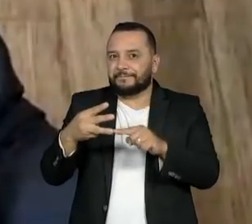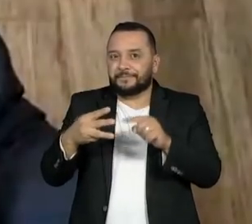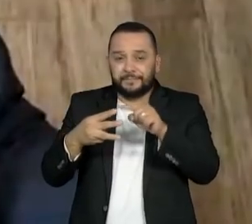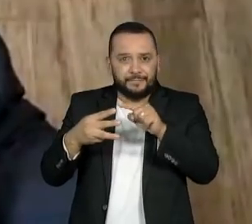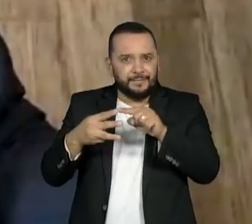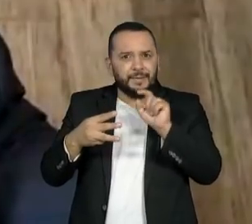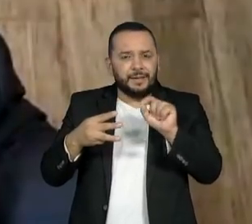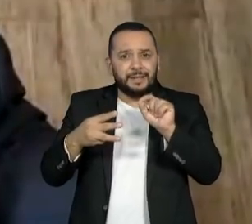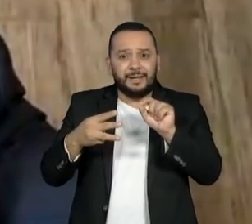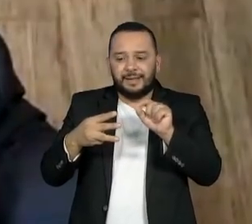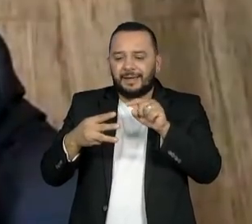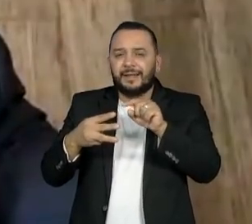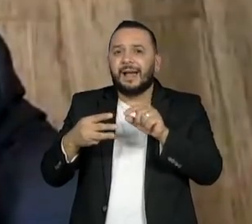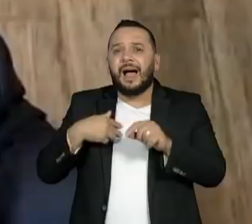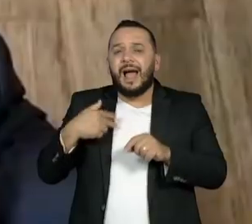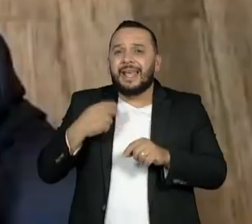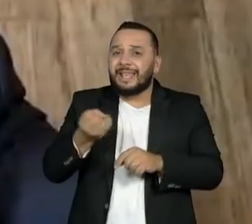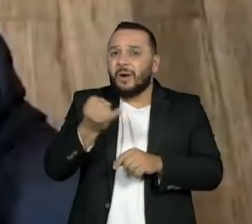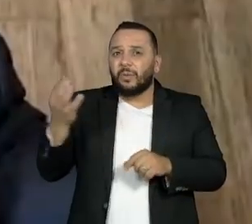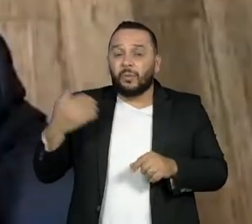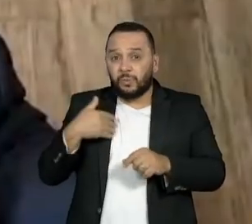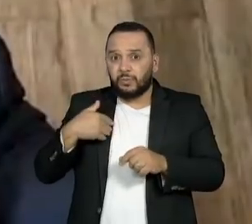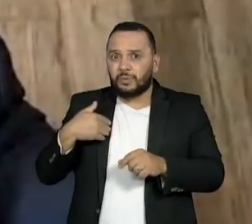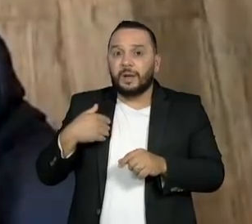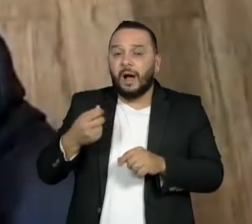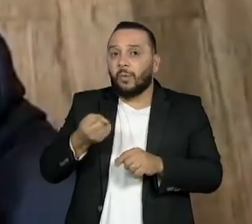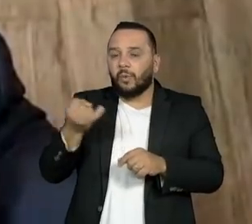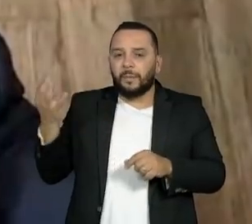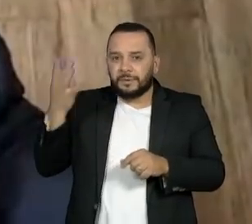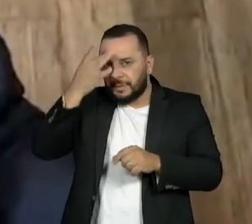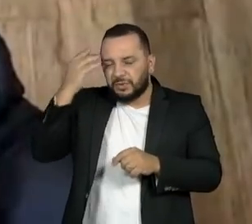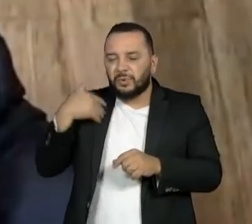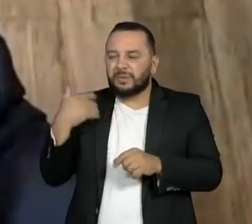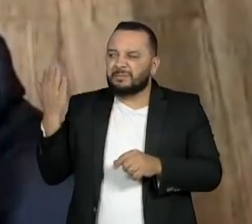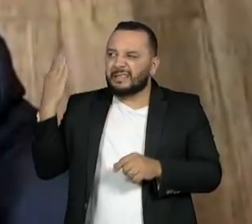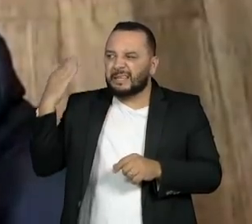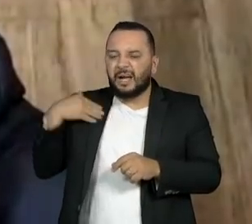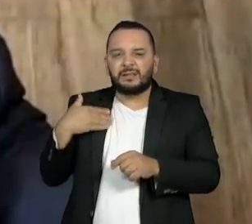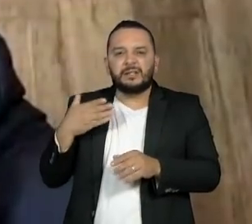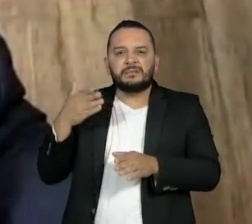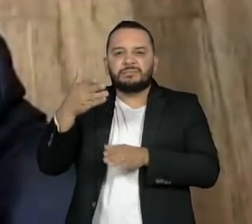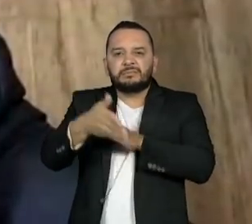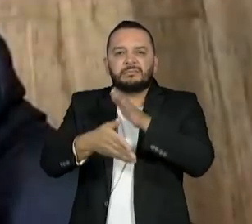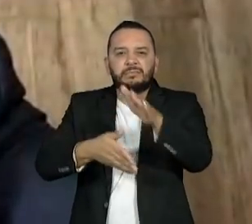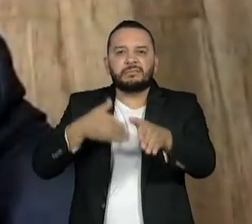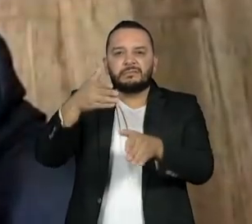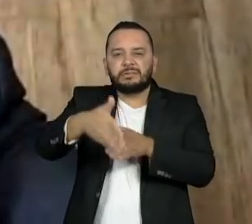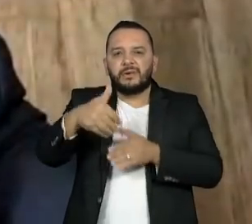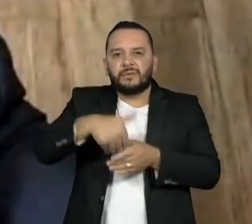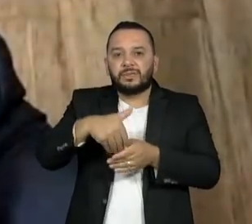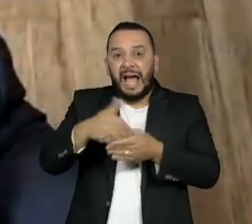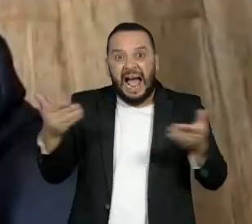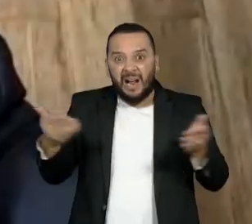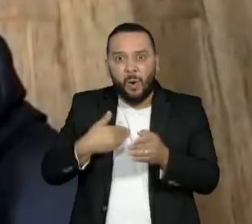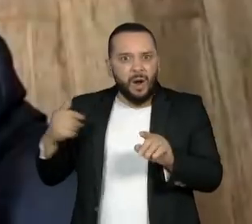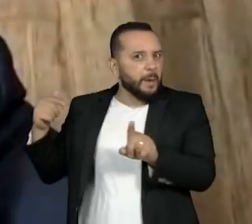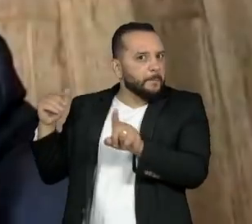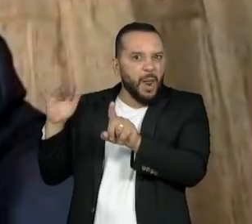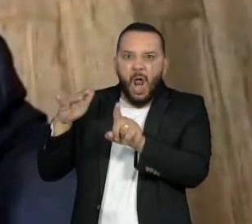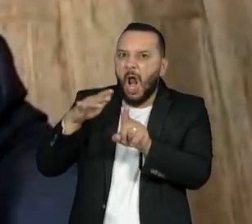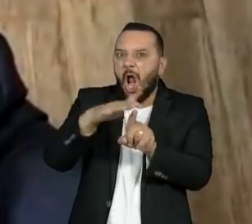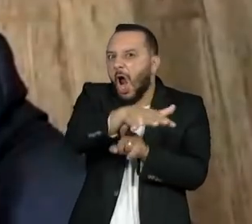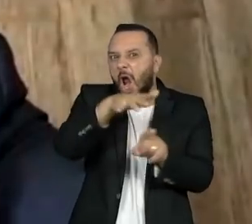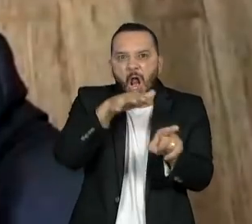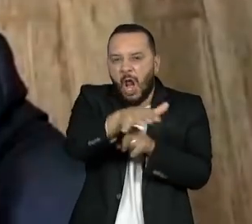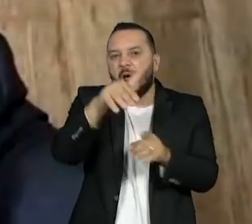de comparecimento esse ano vai ser mais elevado que 2016, e isso já está sendo visto nos dados de votação antecipada, que